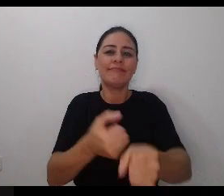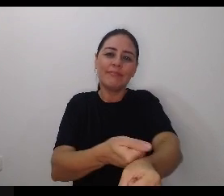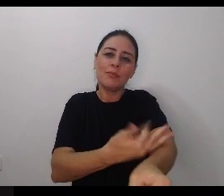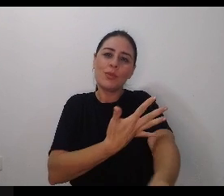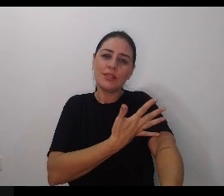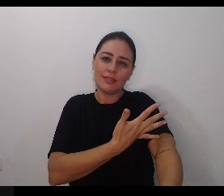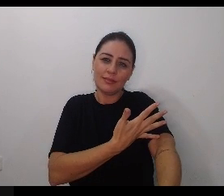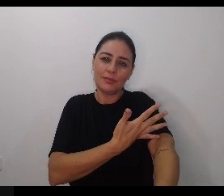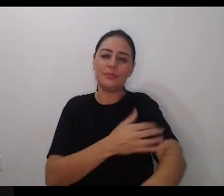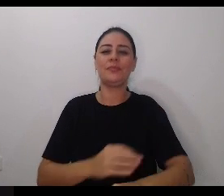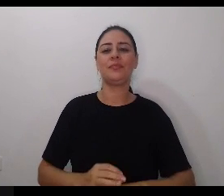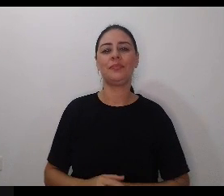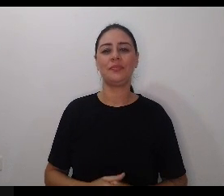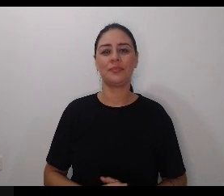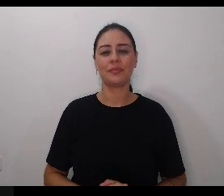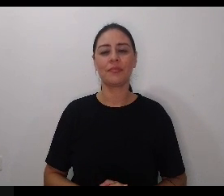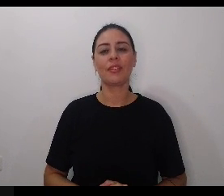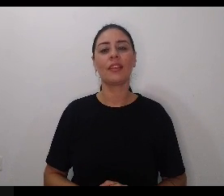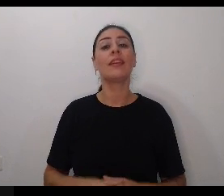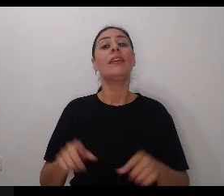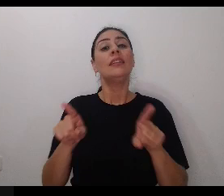Como lidar com cada emoção.